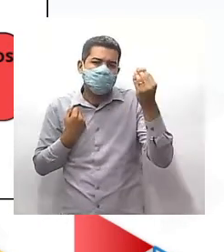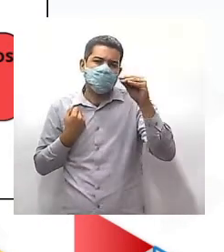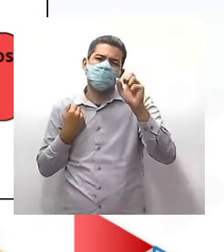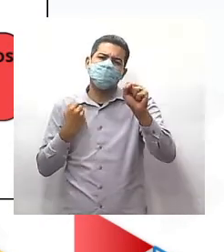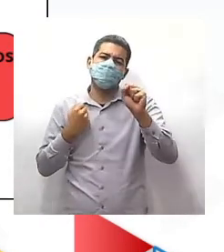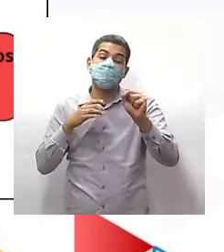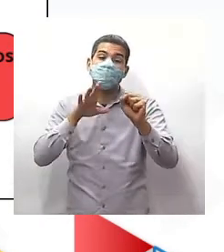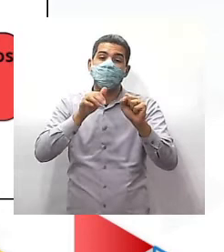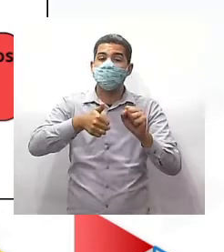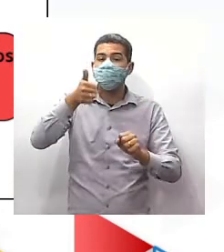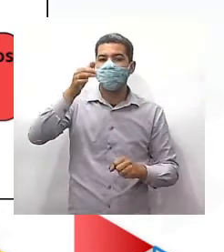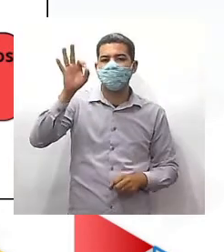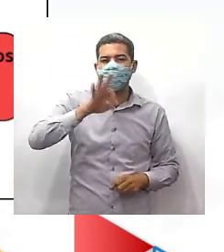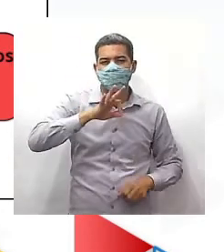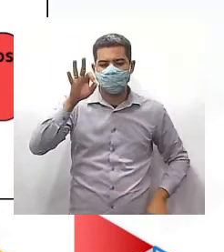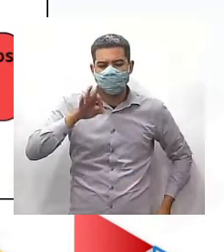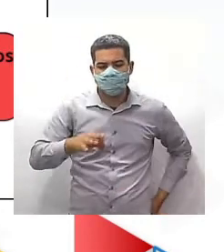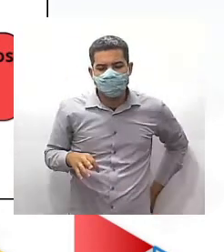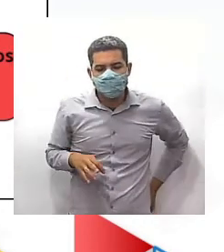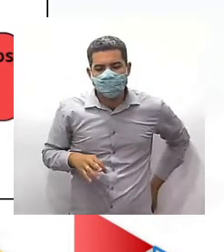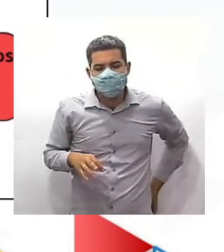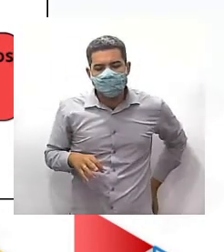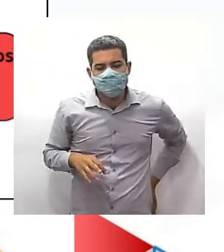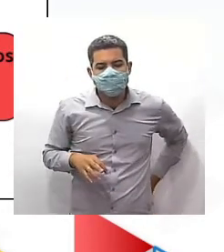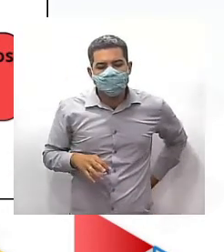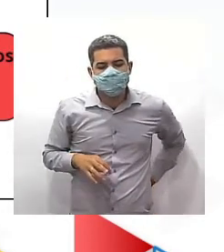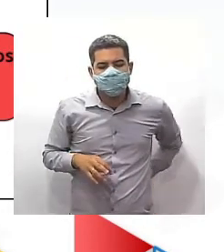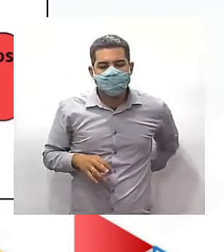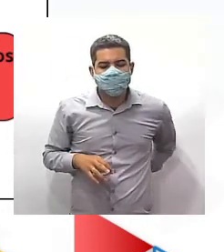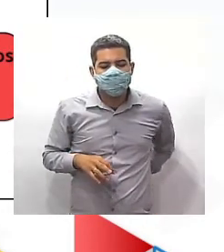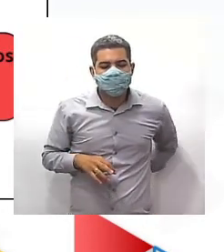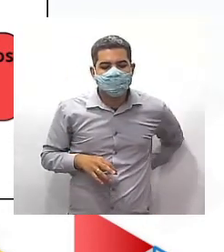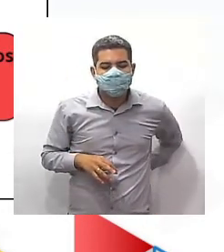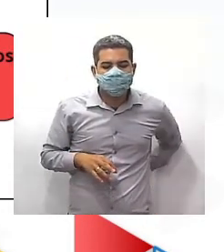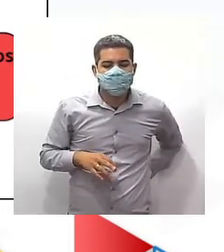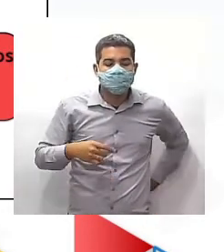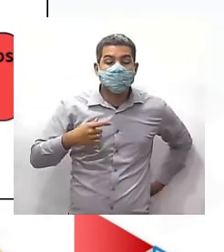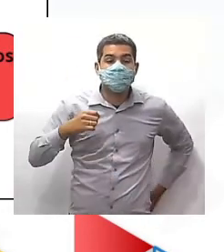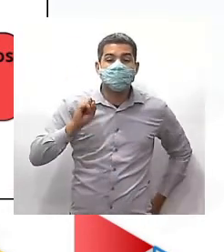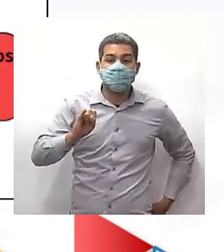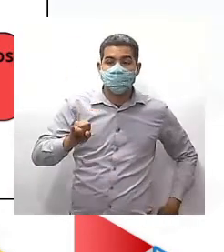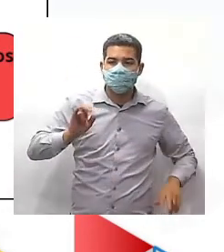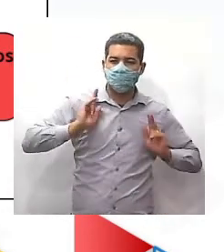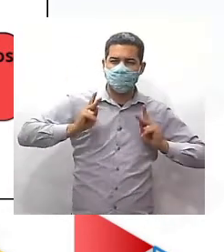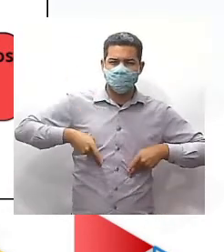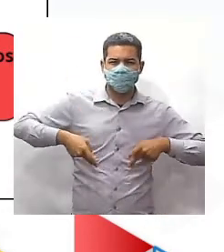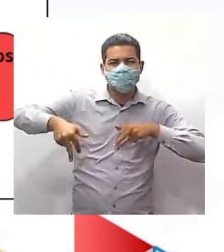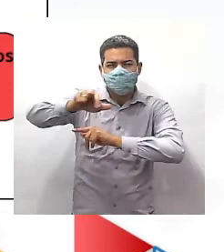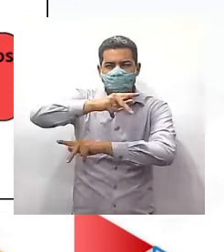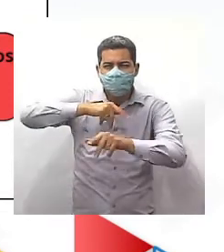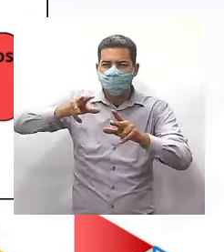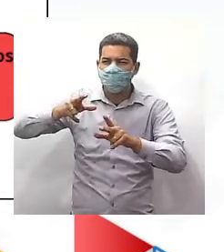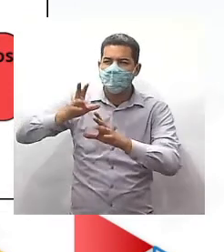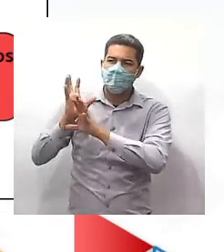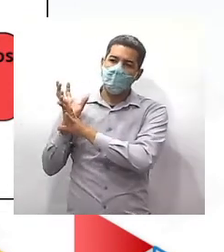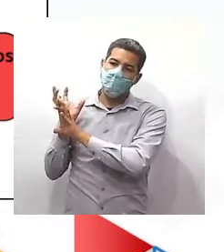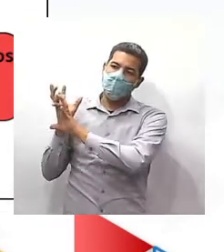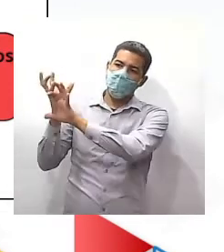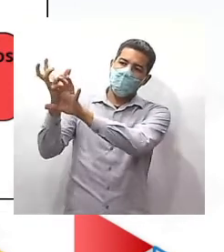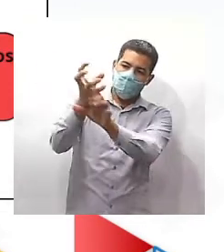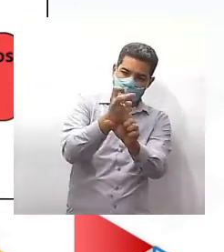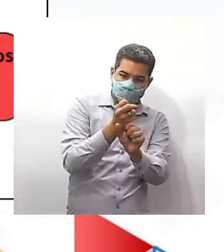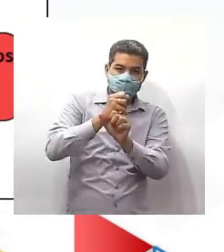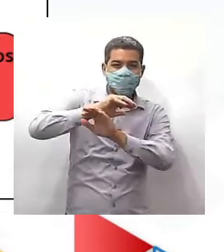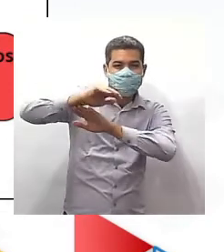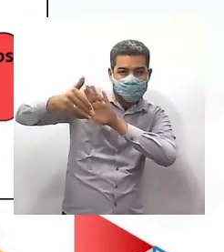desse detalhe, tá bom? E se a amostra é do tamanho da população, por exemplo, o professor está na sala de aula,